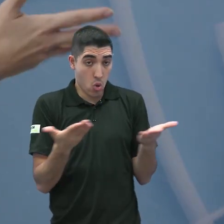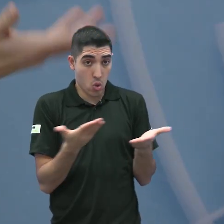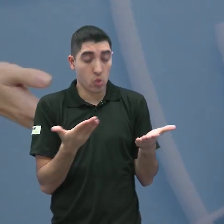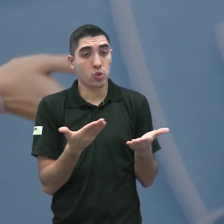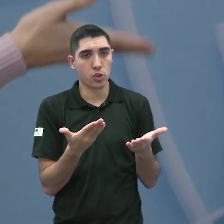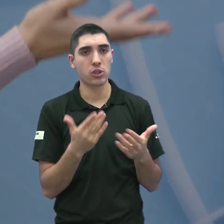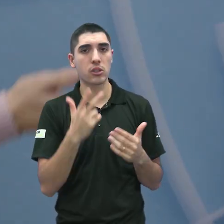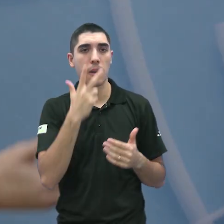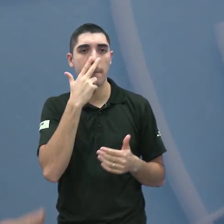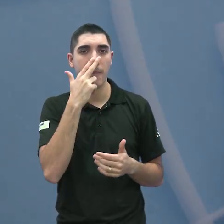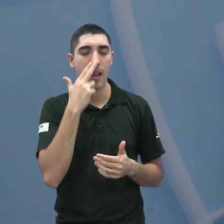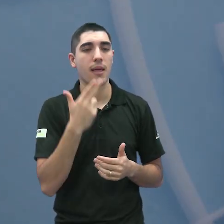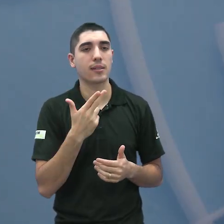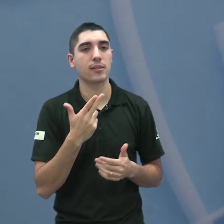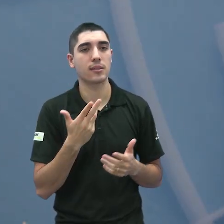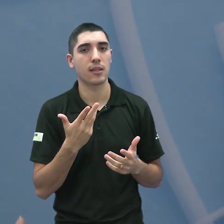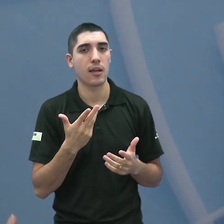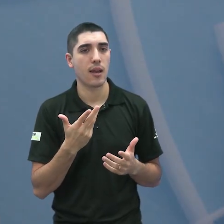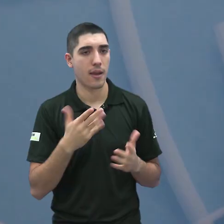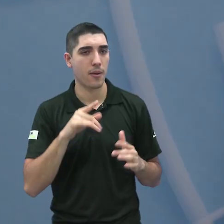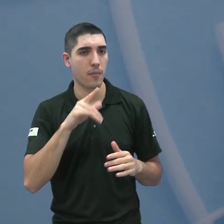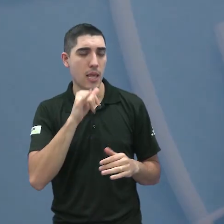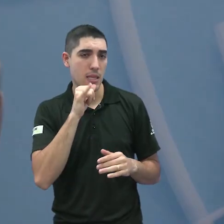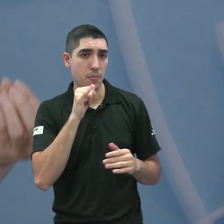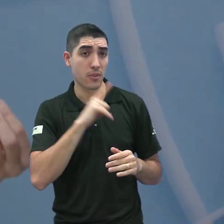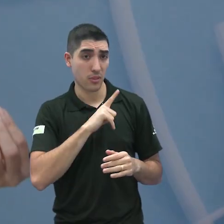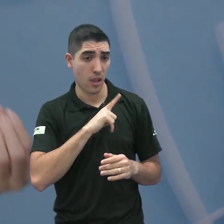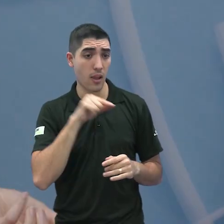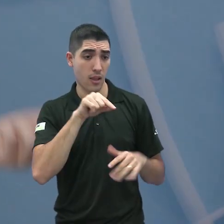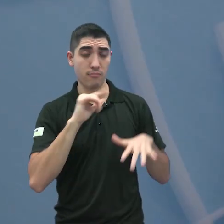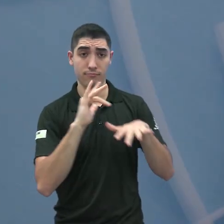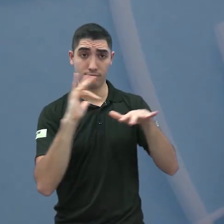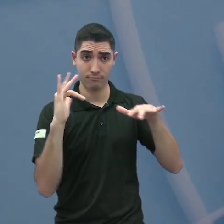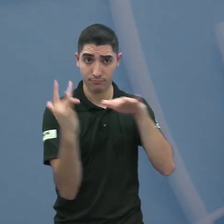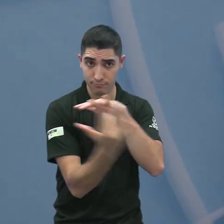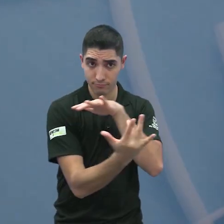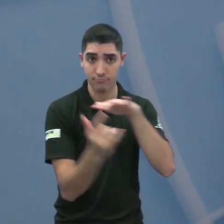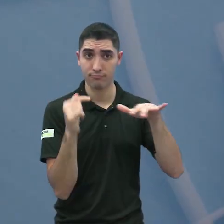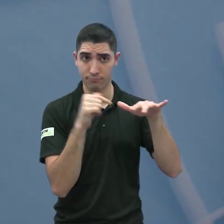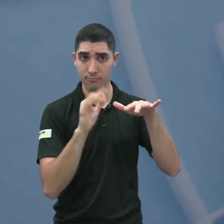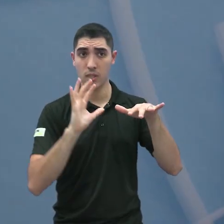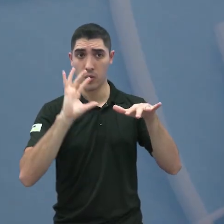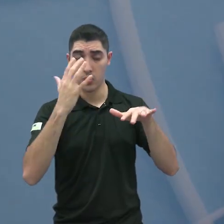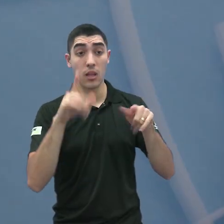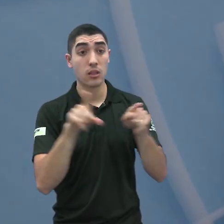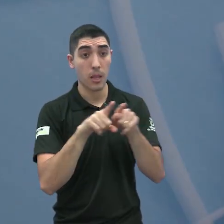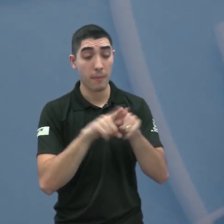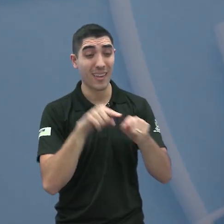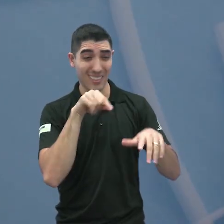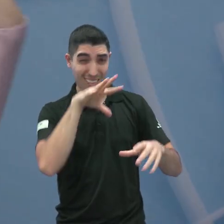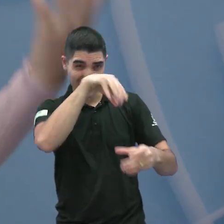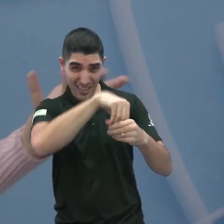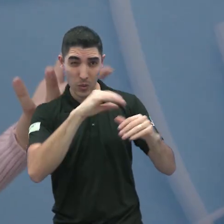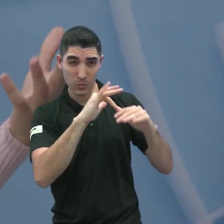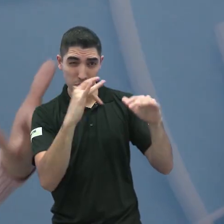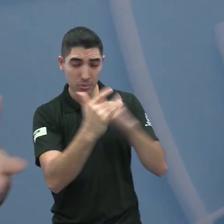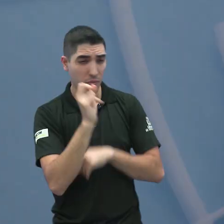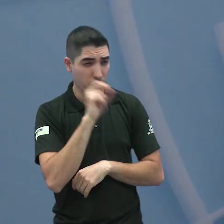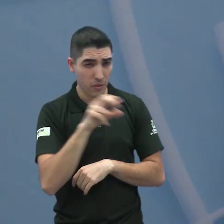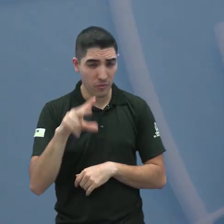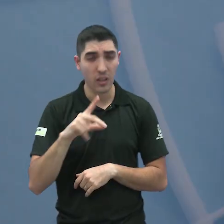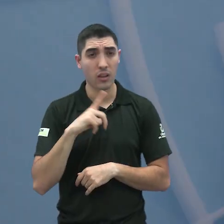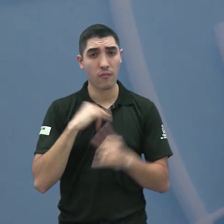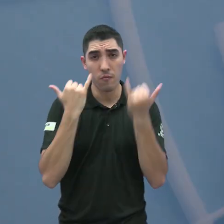que é um desafio romper, como a gente estava falando, hoje tem a questão das redes sociais e tem muitos extremismos,